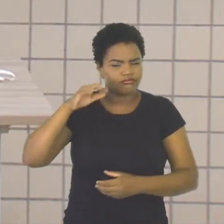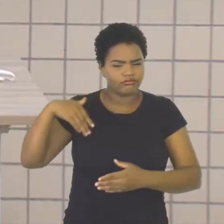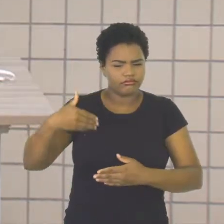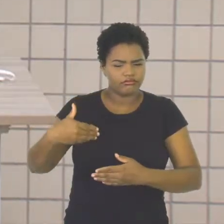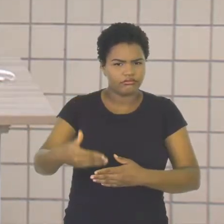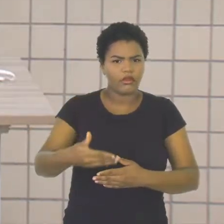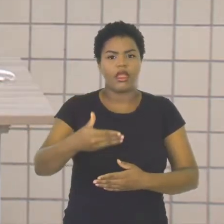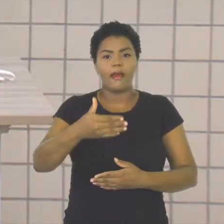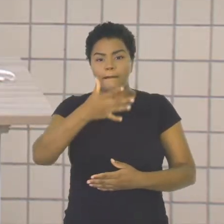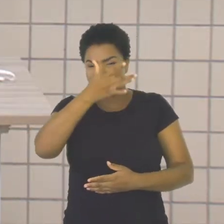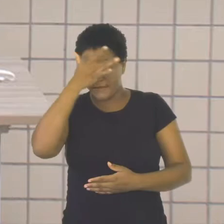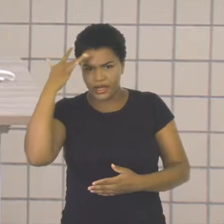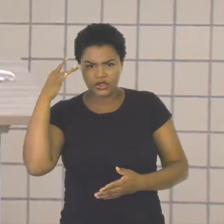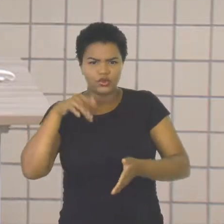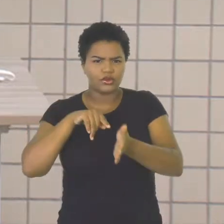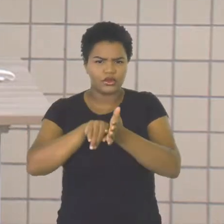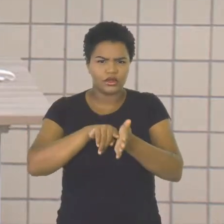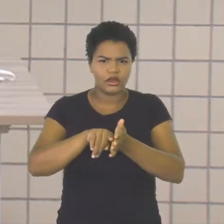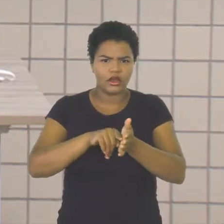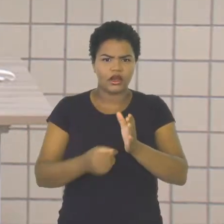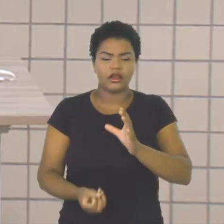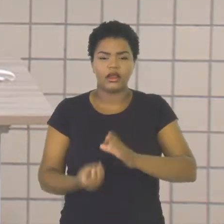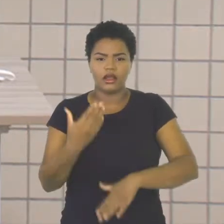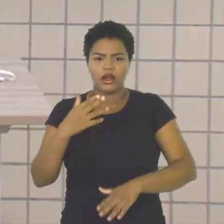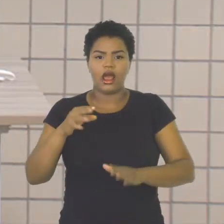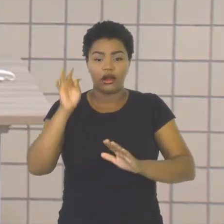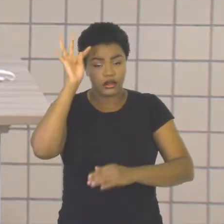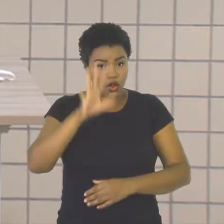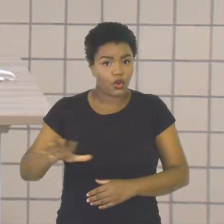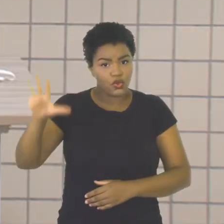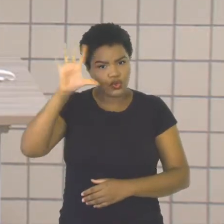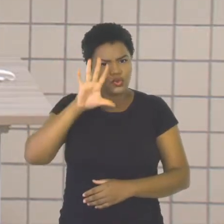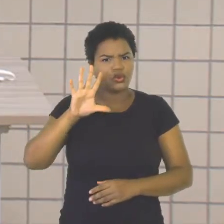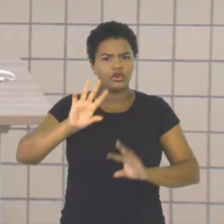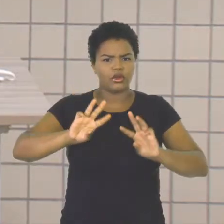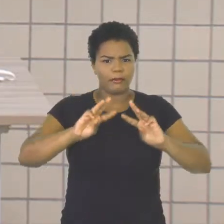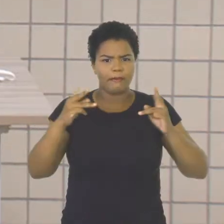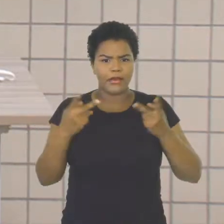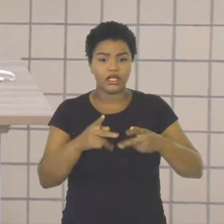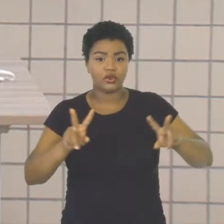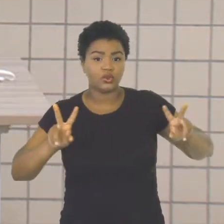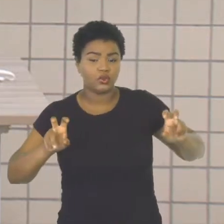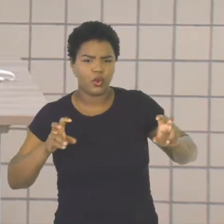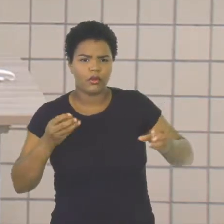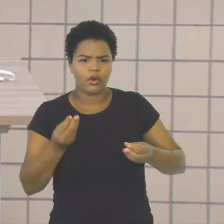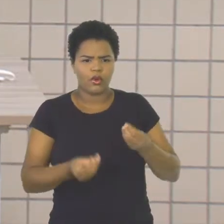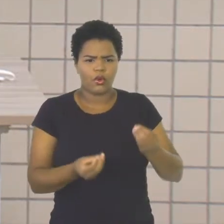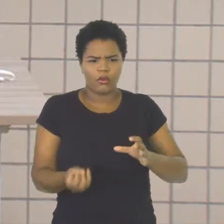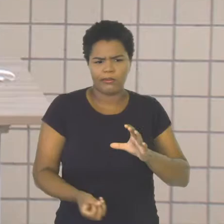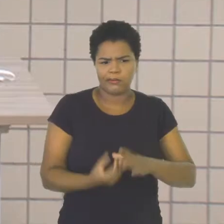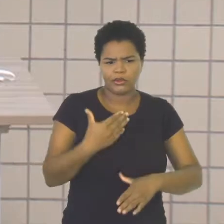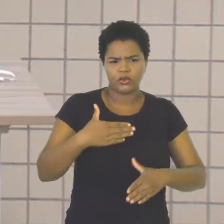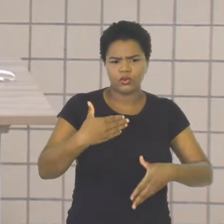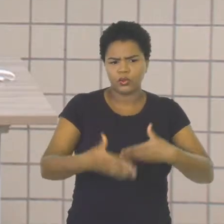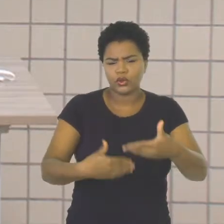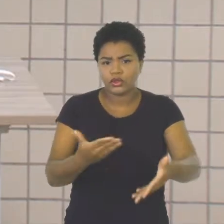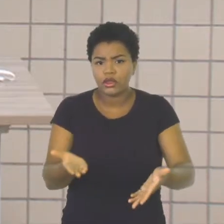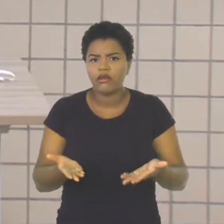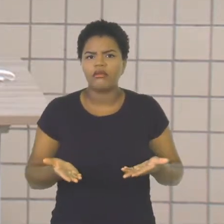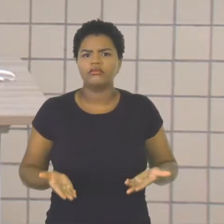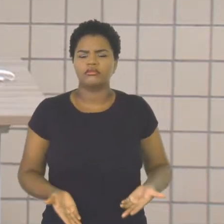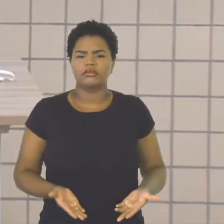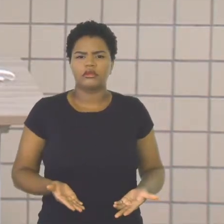elaboraram teorias a respeito da matéria, de como ela é formada, de como ela é processada, o